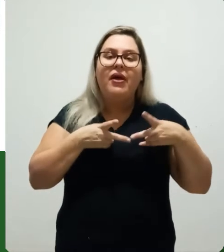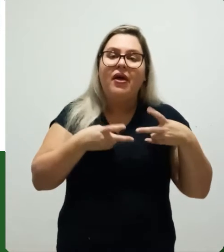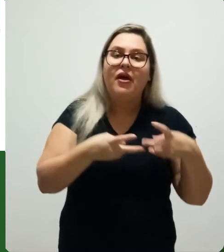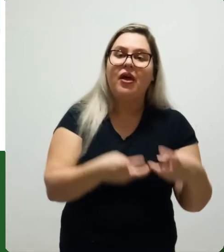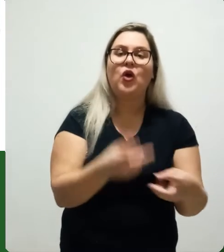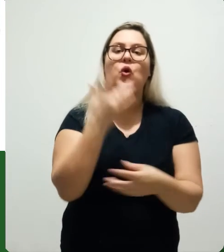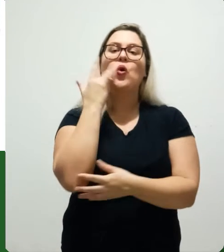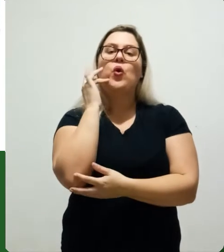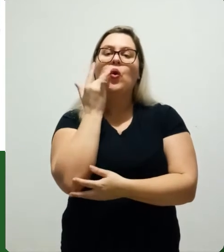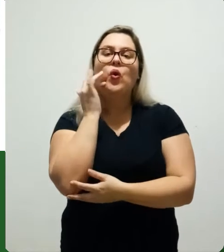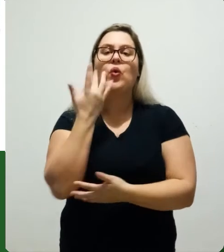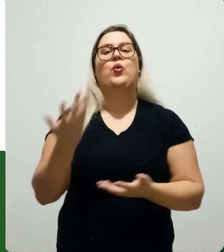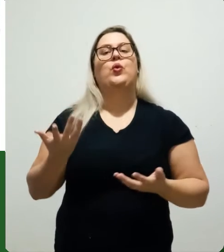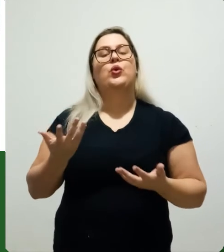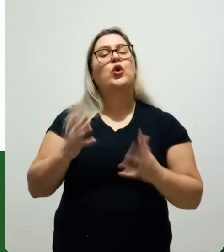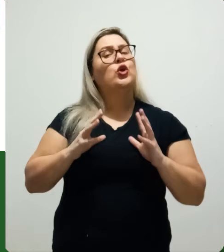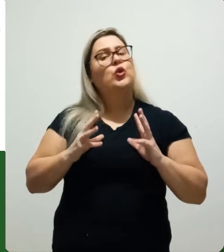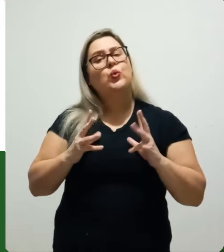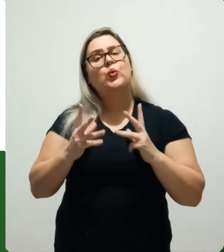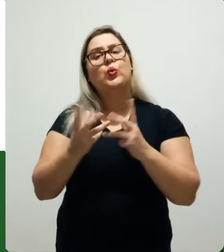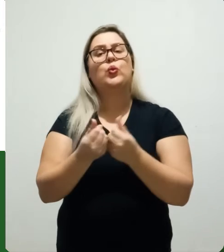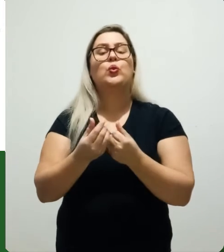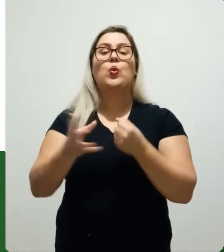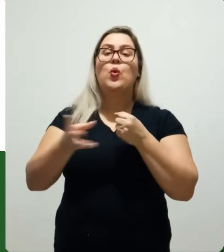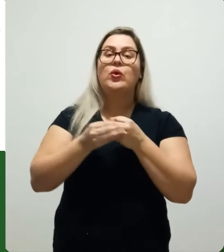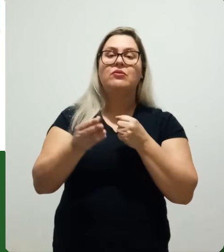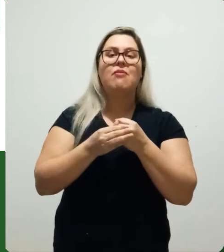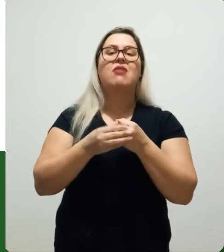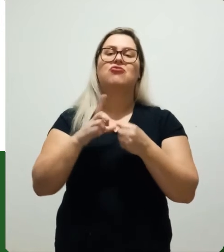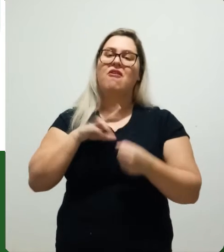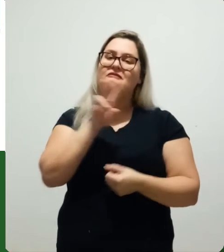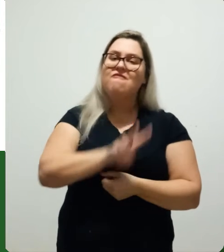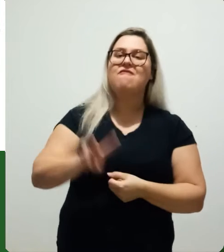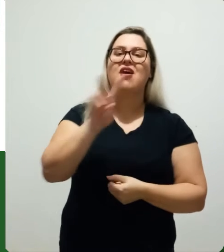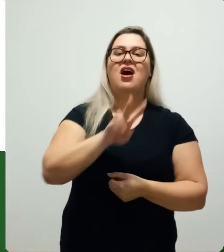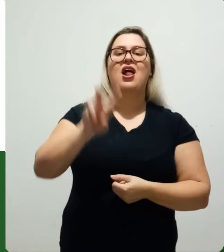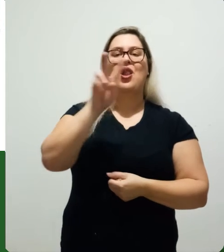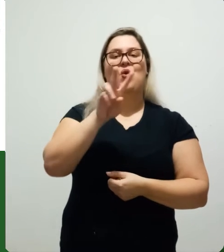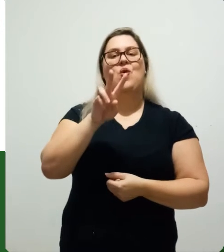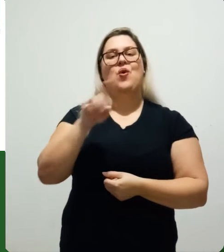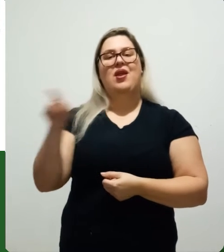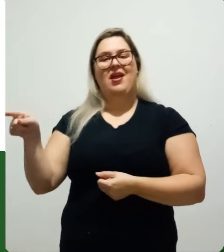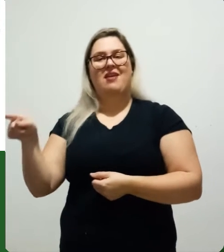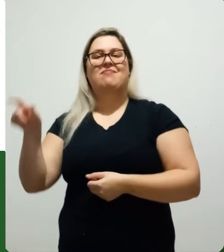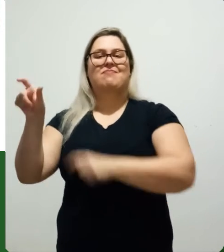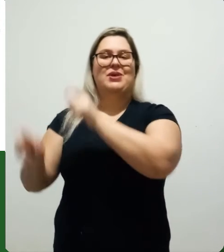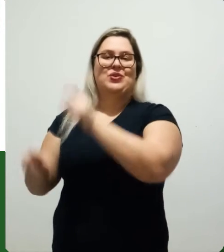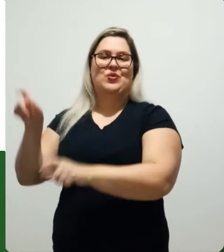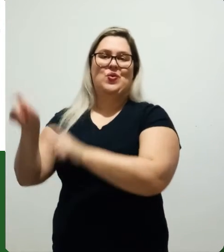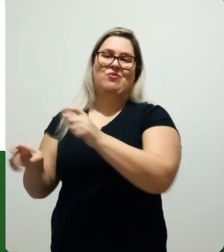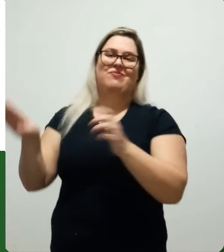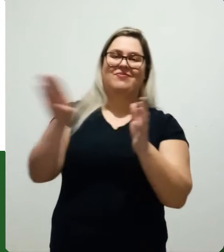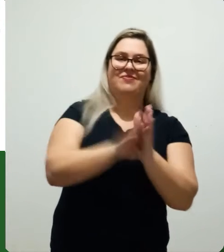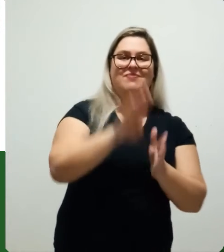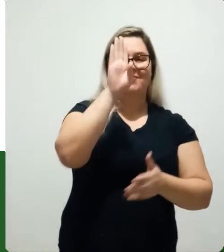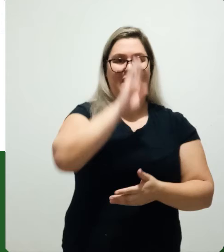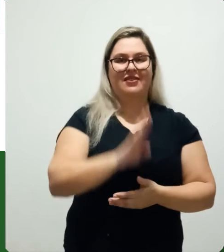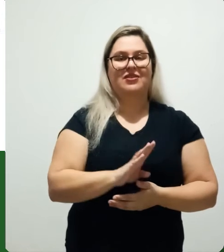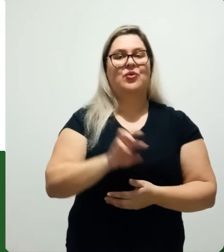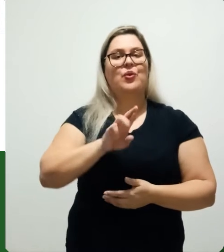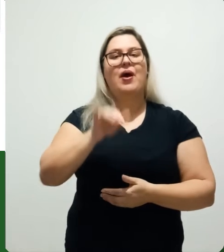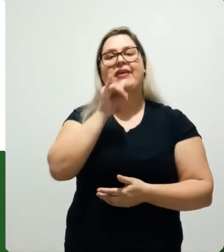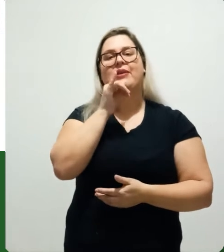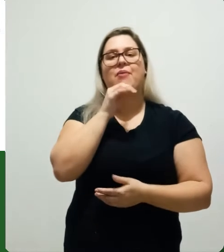extração de minérios também, né? Todos eles eram conhecimentos que eram valorizados de quando essas pessoas vinham. Então não